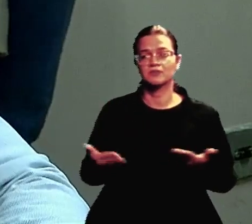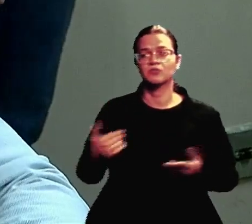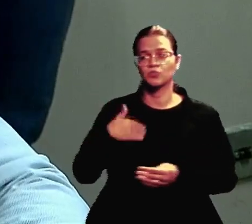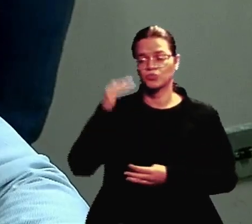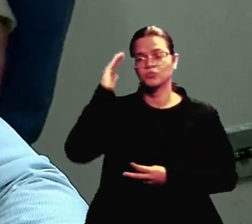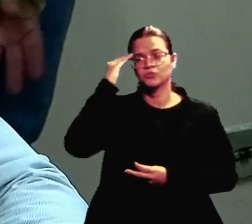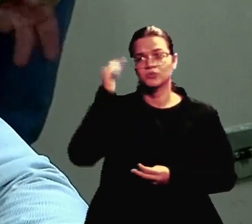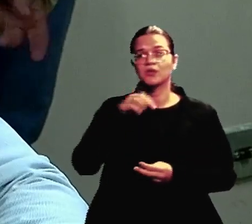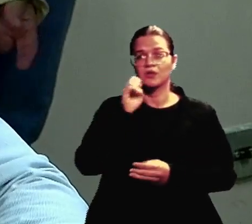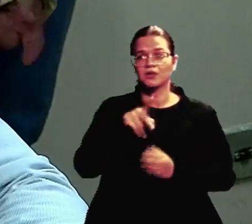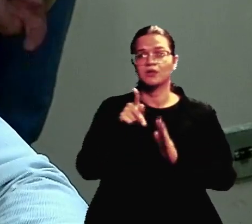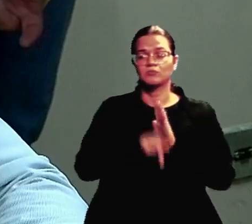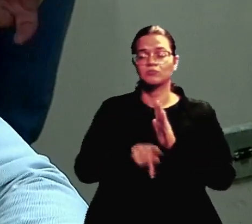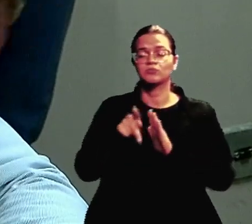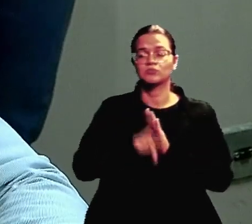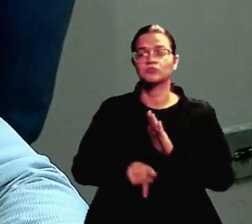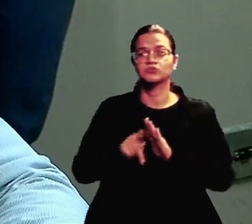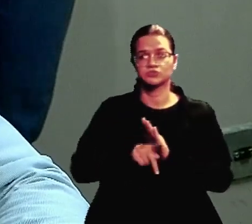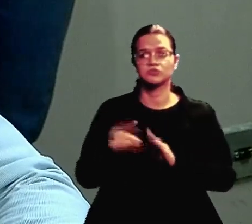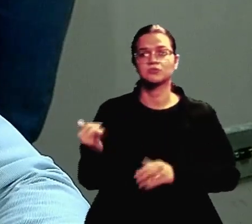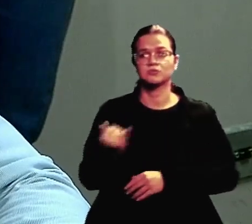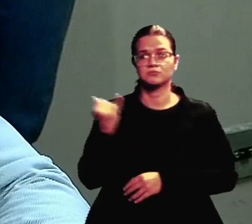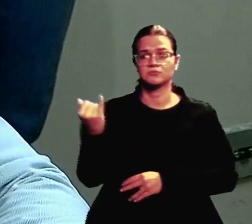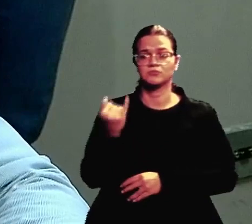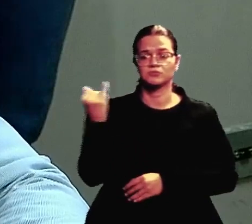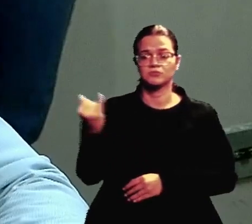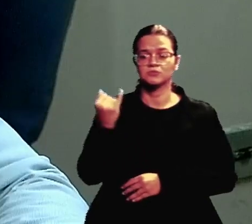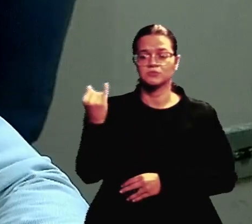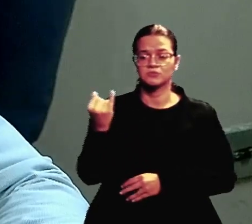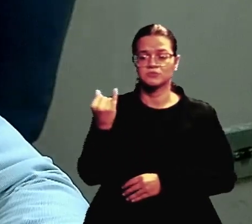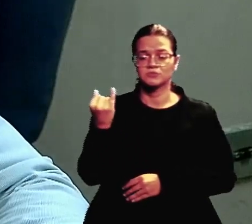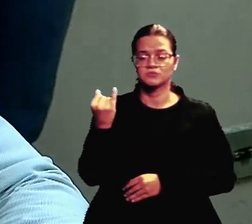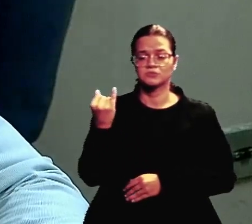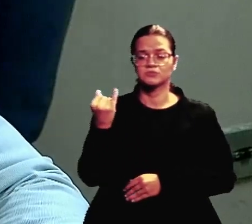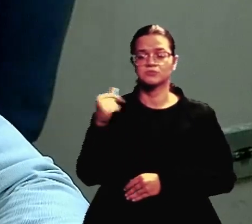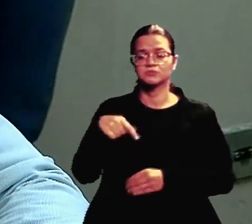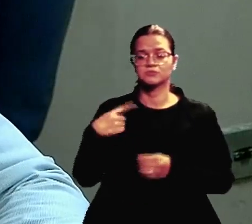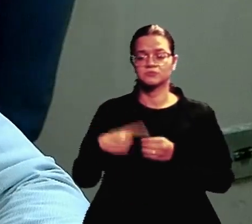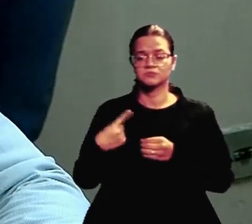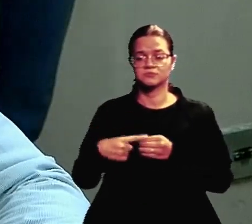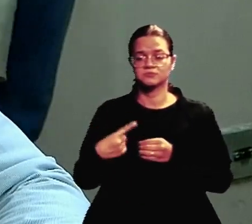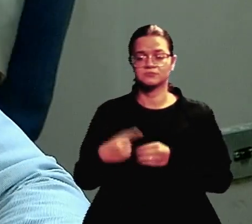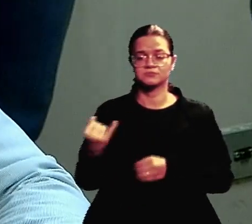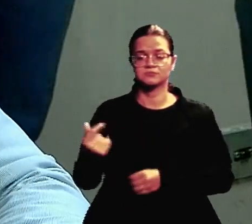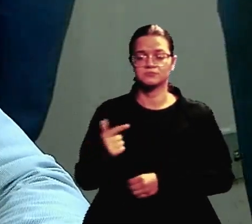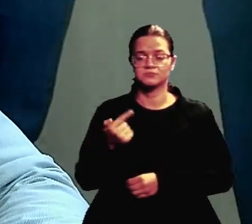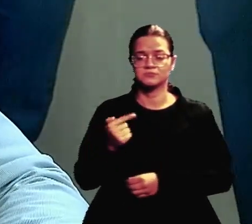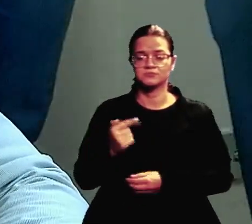eu entendo que é um projeto importante para a cidade de Goiânia.